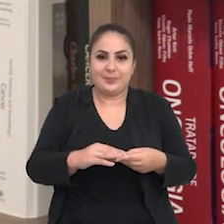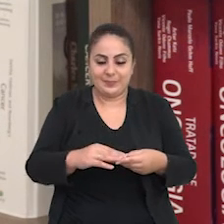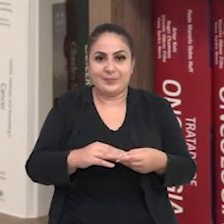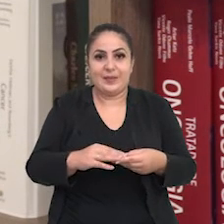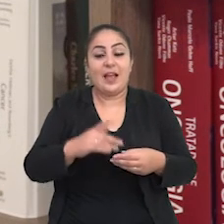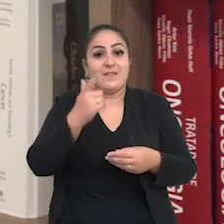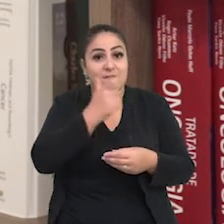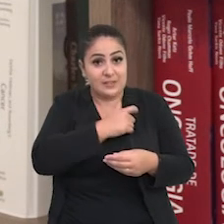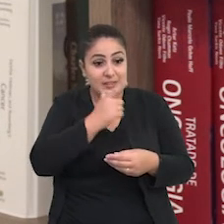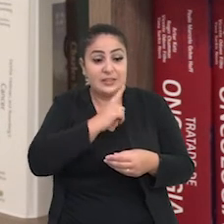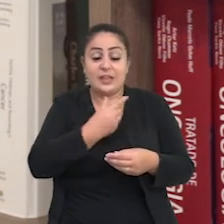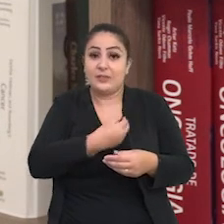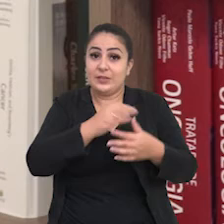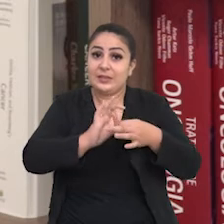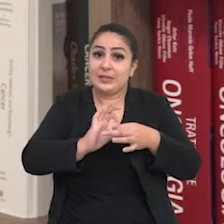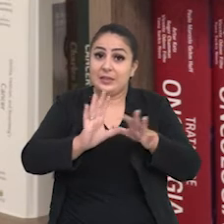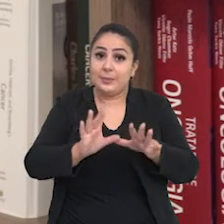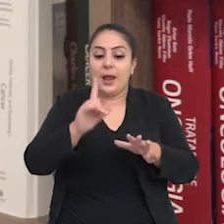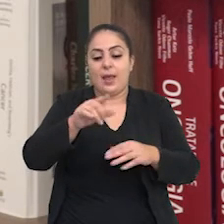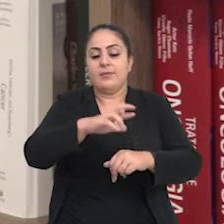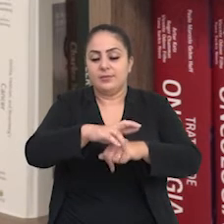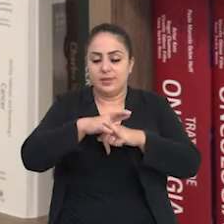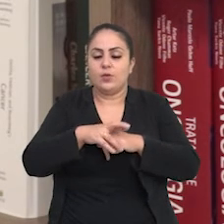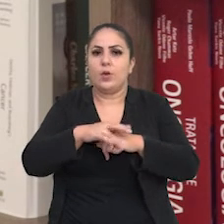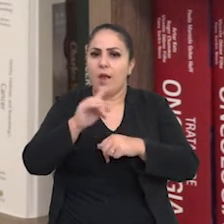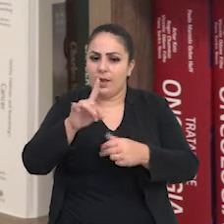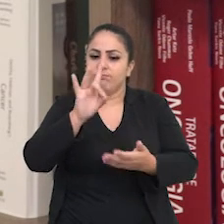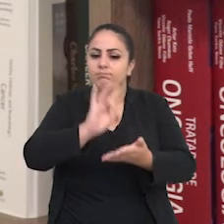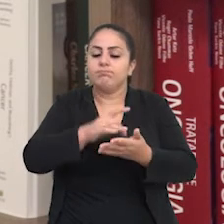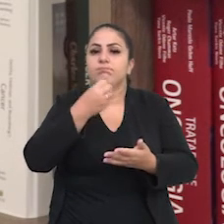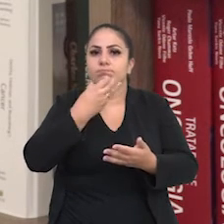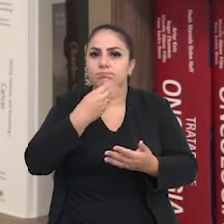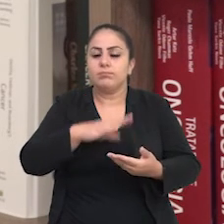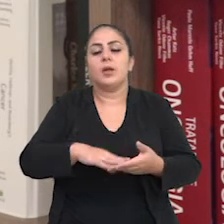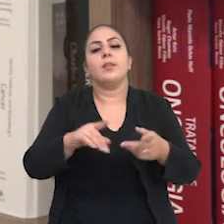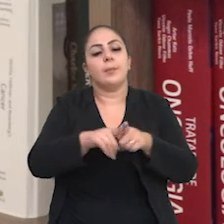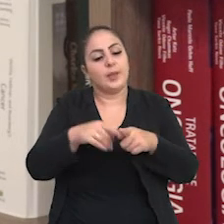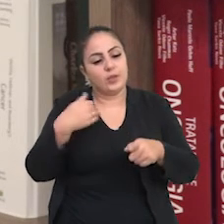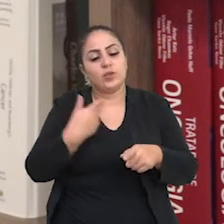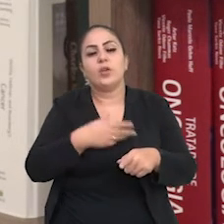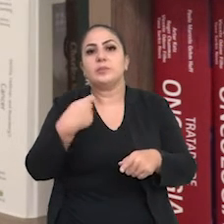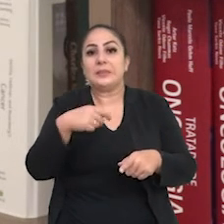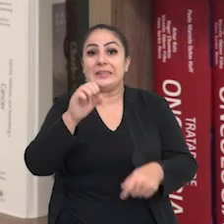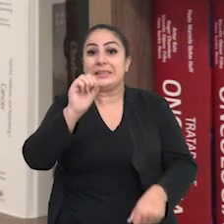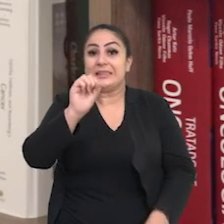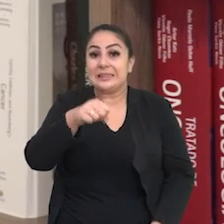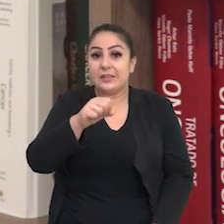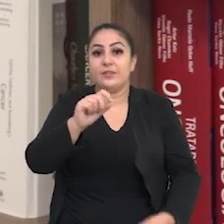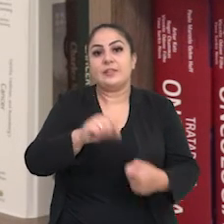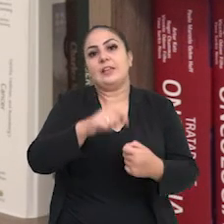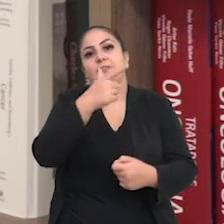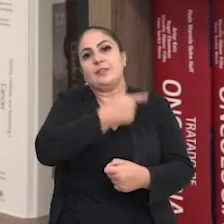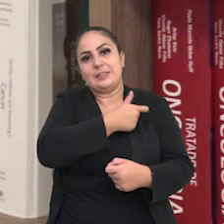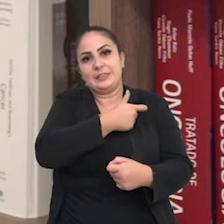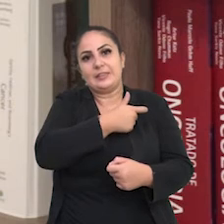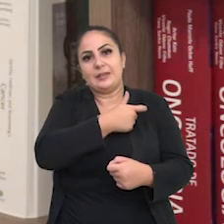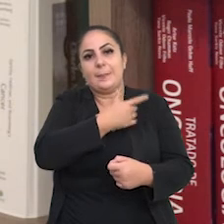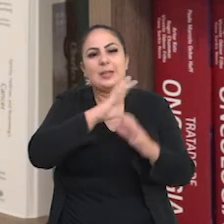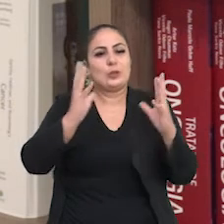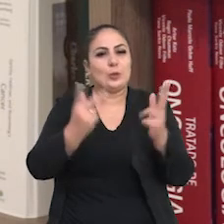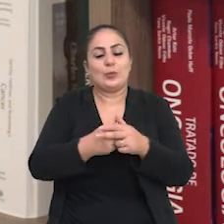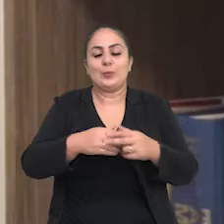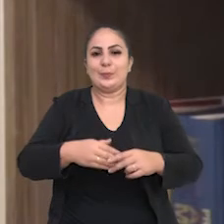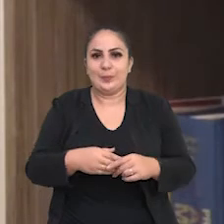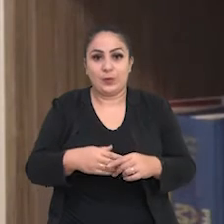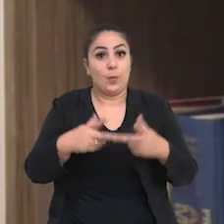recomendação. As vacinas que estão disponíveis são seguras, são eficazes e a gente deve fazer a vacinação